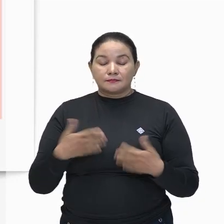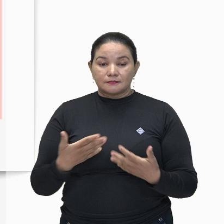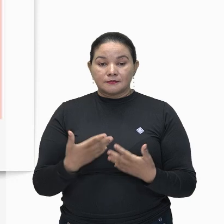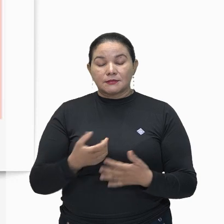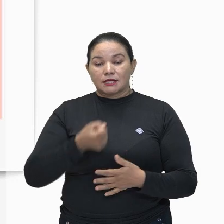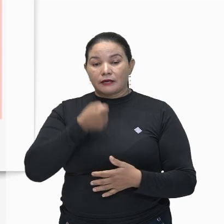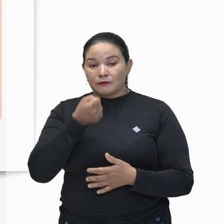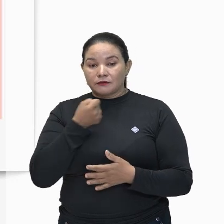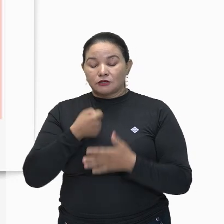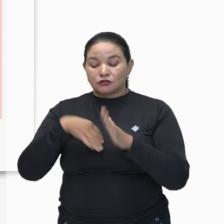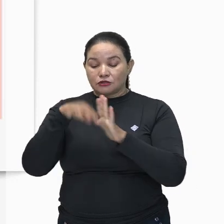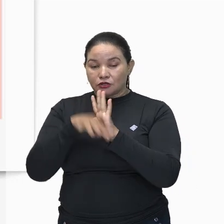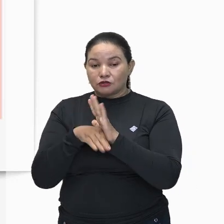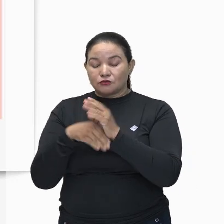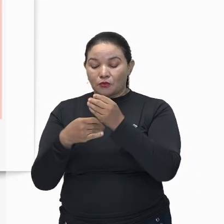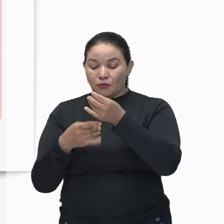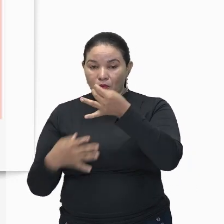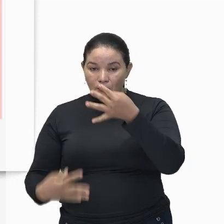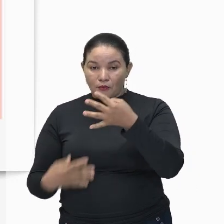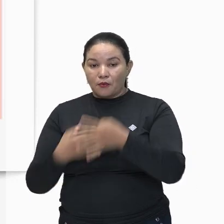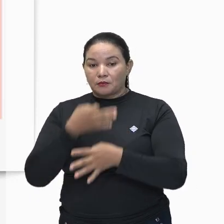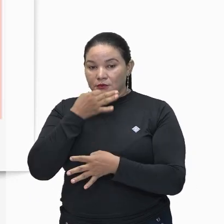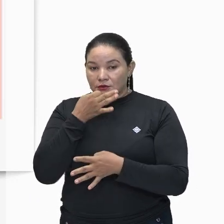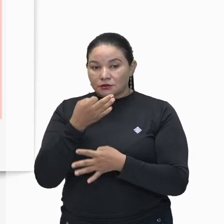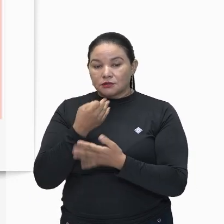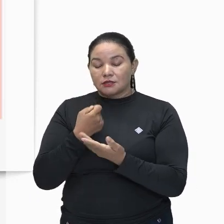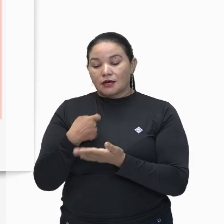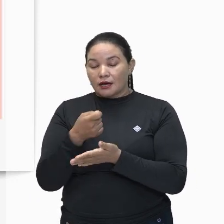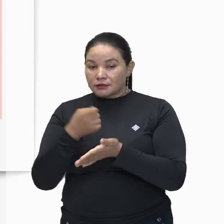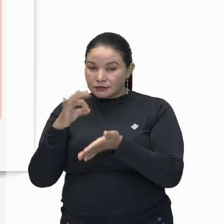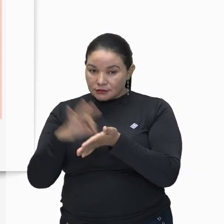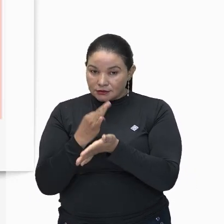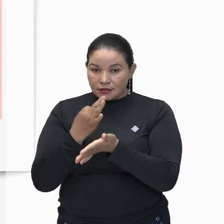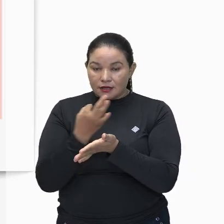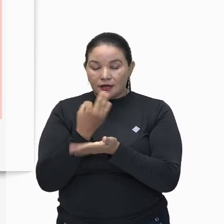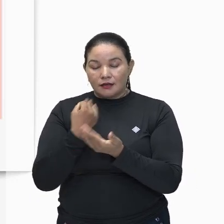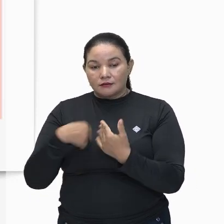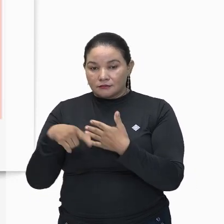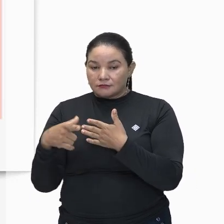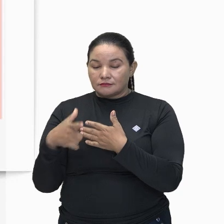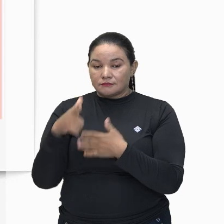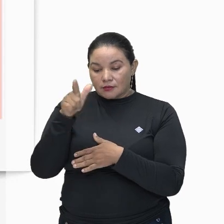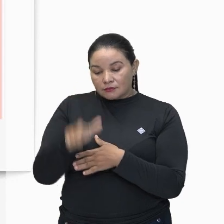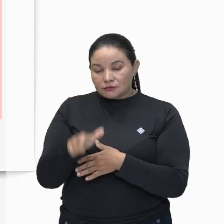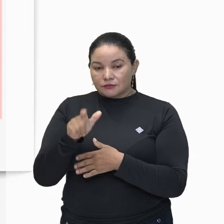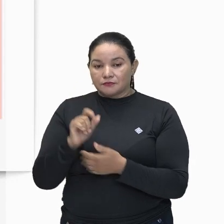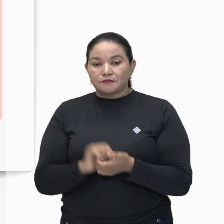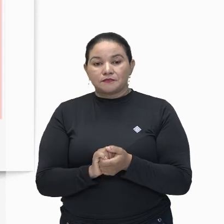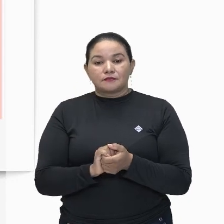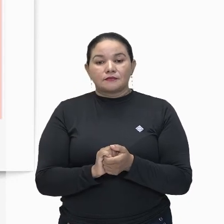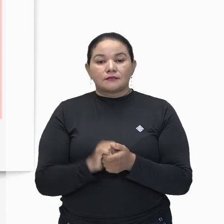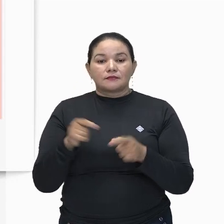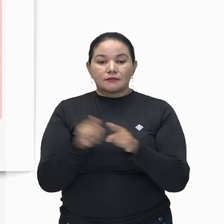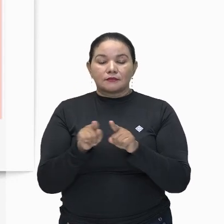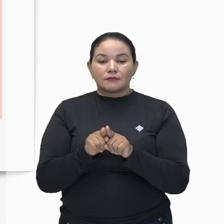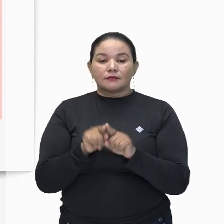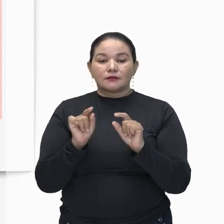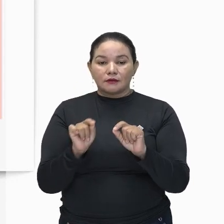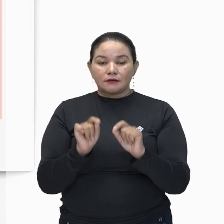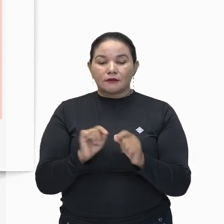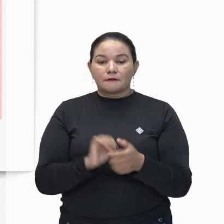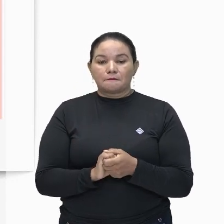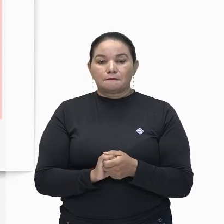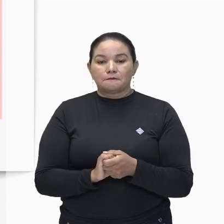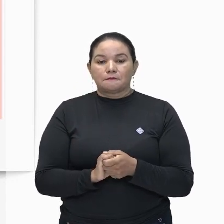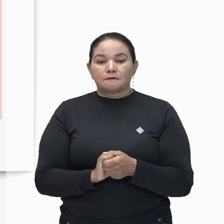textos mais longos e opinativos, assinados pelos repórteres. Reportagem, por esse motivo, a reportagem